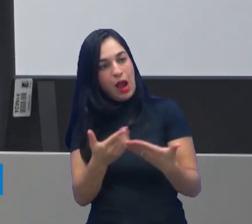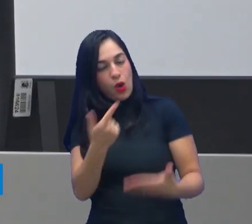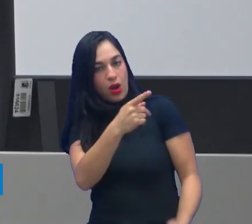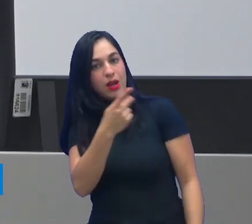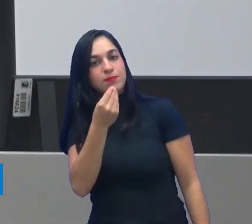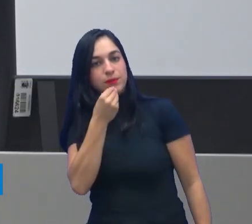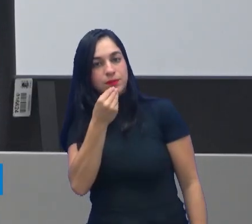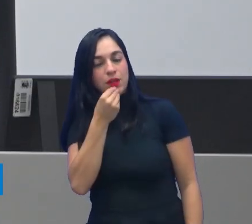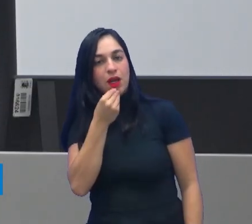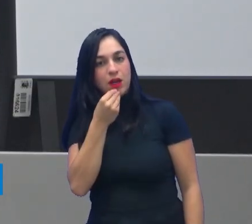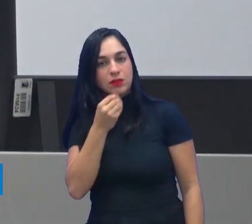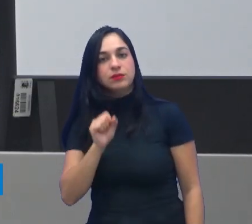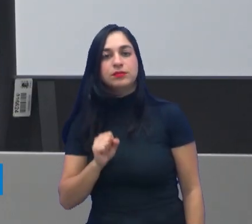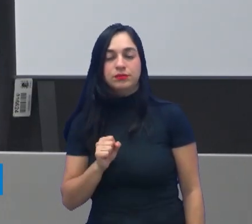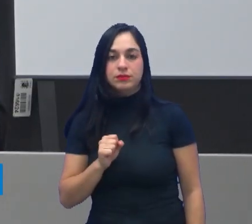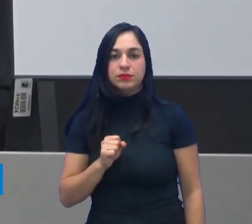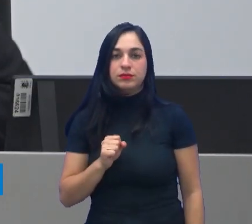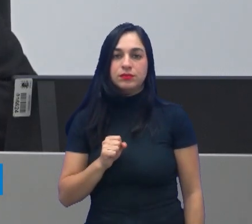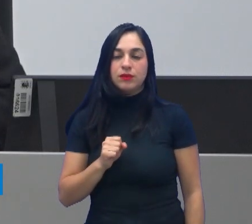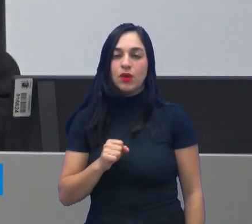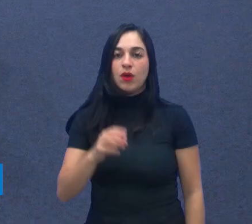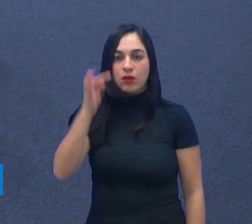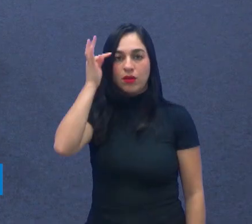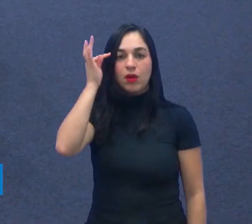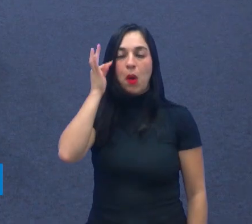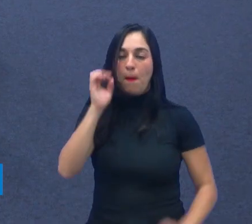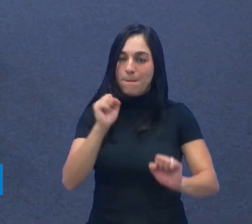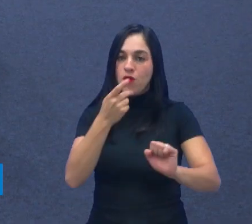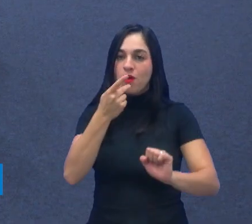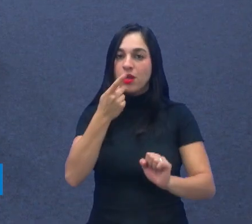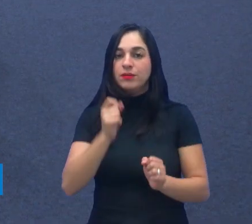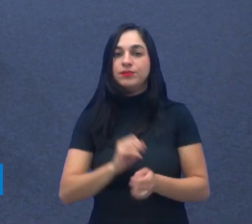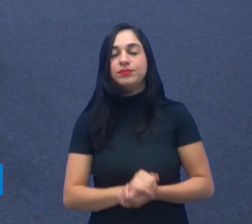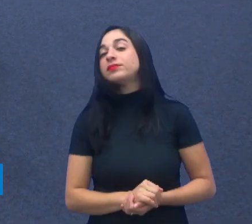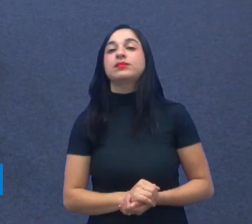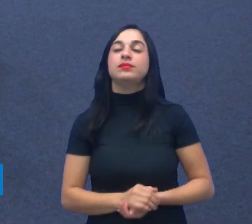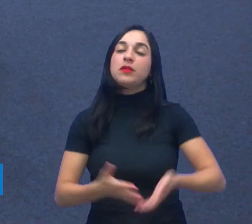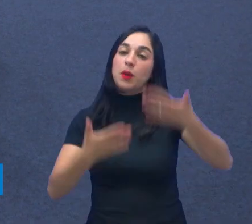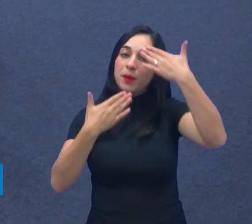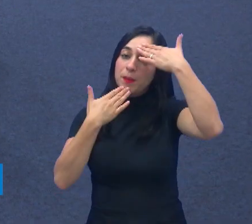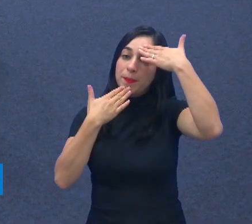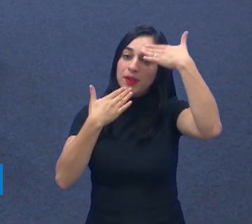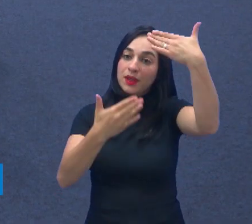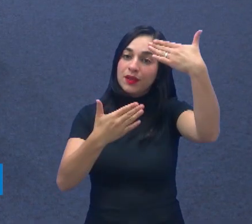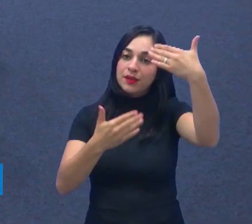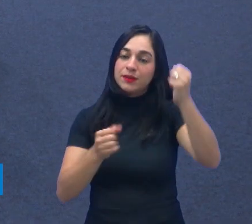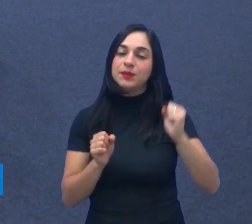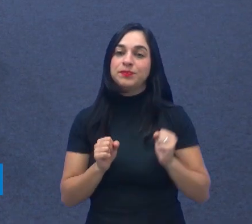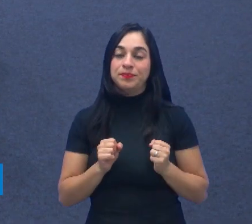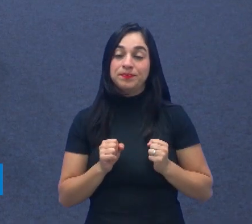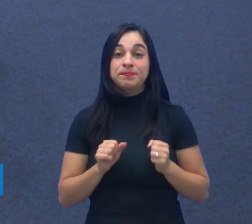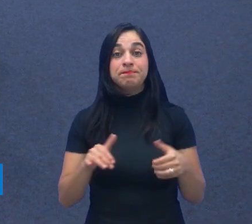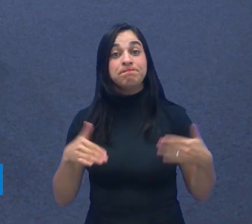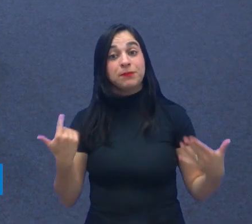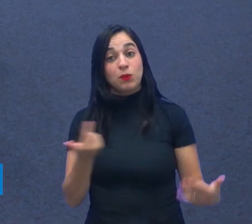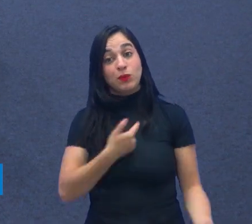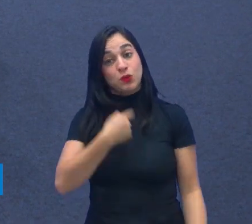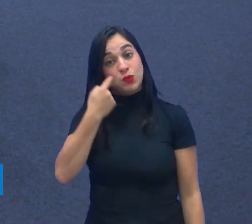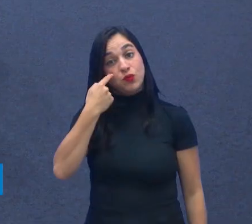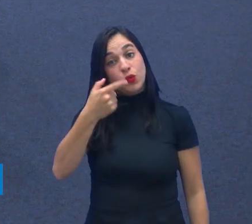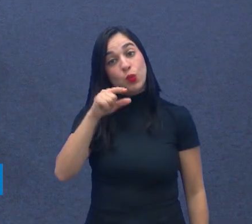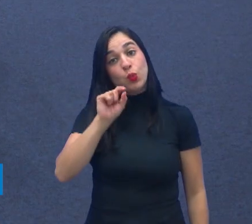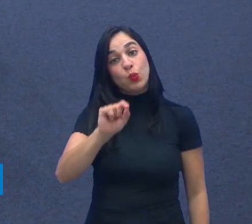concluir suas palavras. Por favor, vereador, conclua. Obrigado, presidente. Bom, a gente vê que o respeito